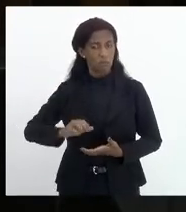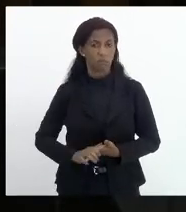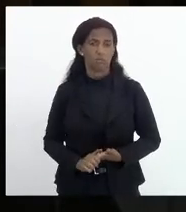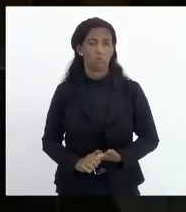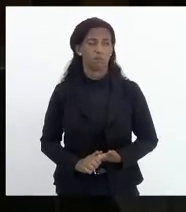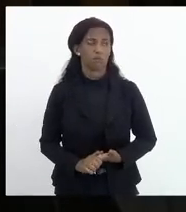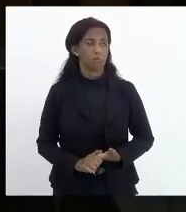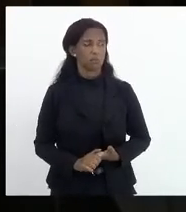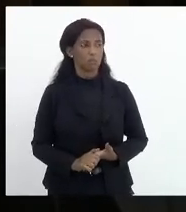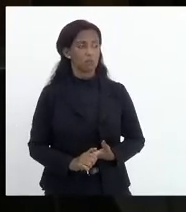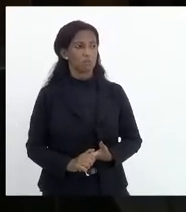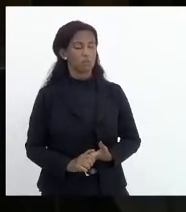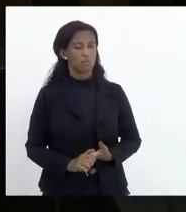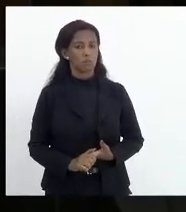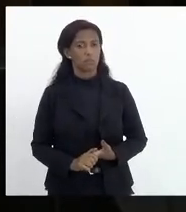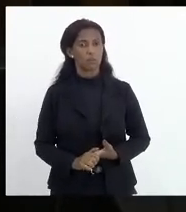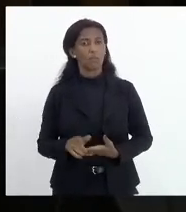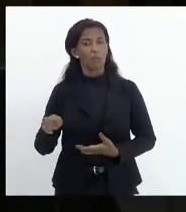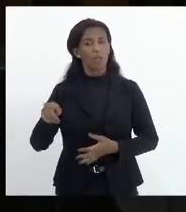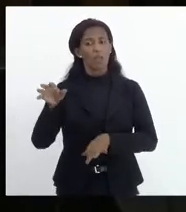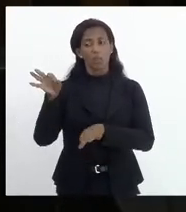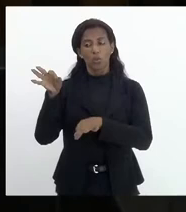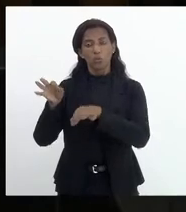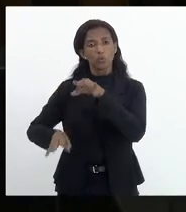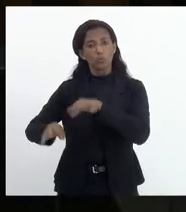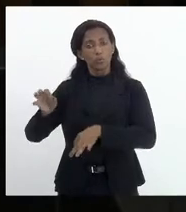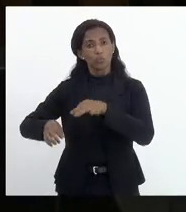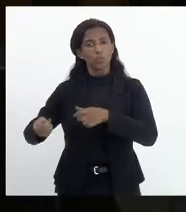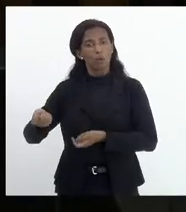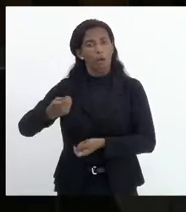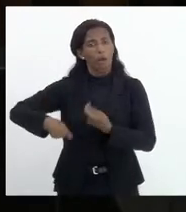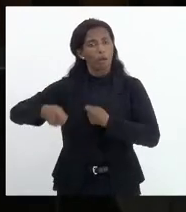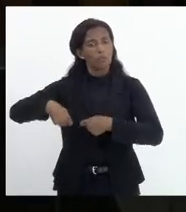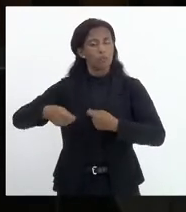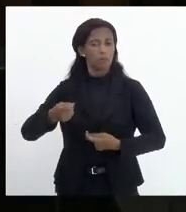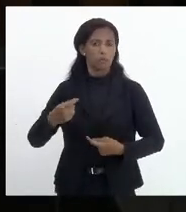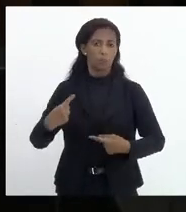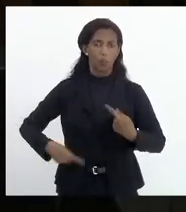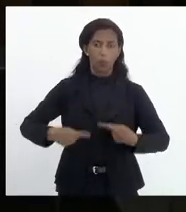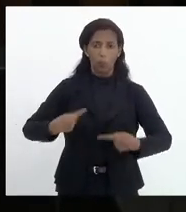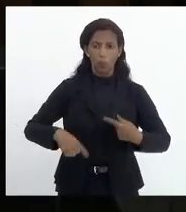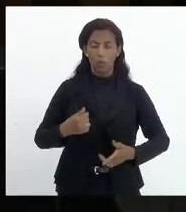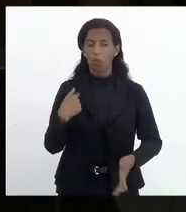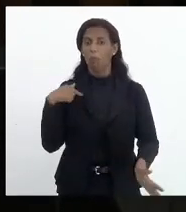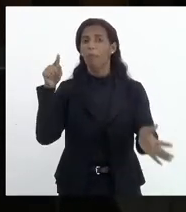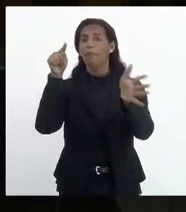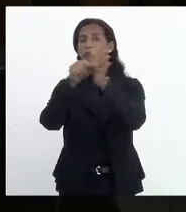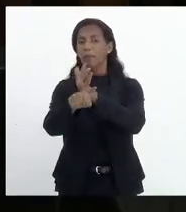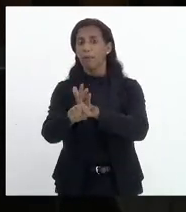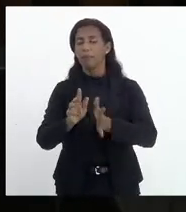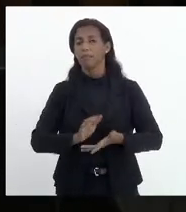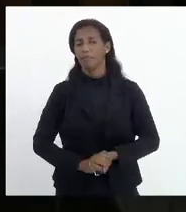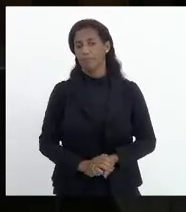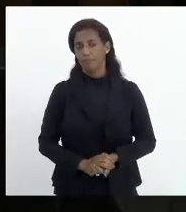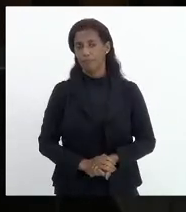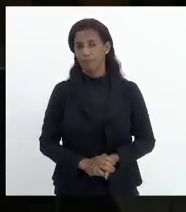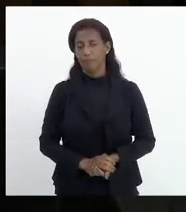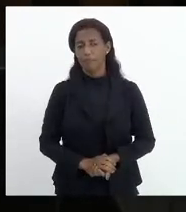o que eu chamo jurídico administrativo e político eu pergunto